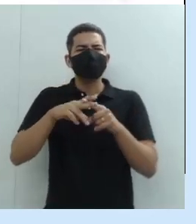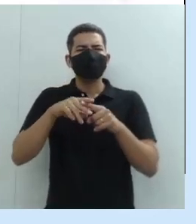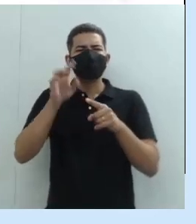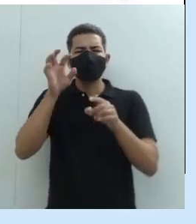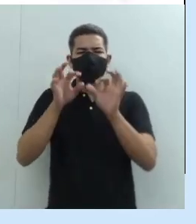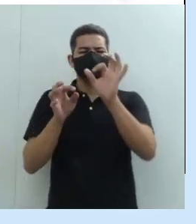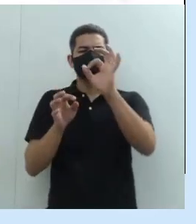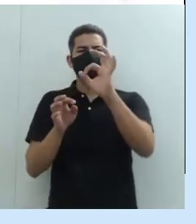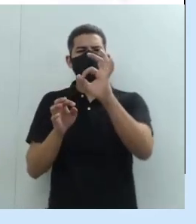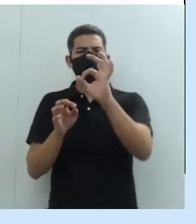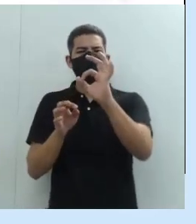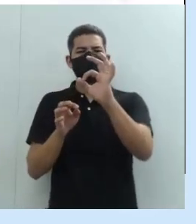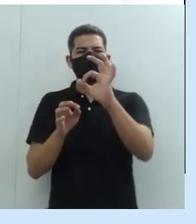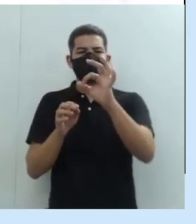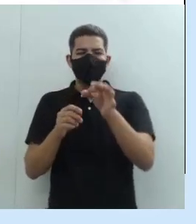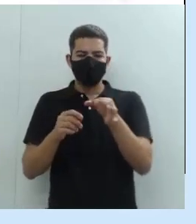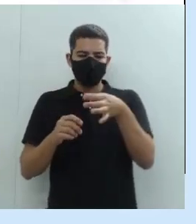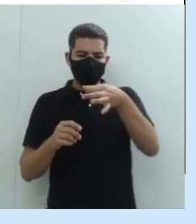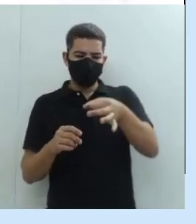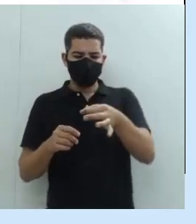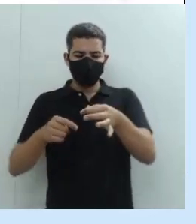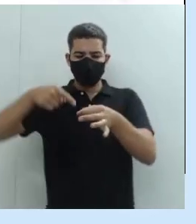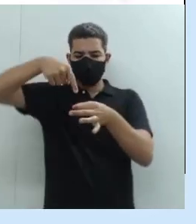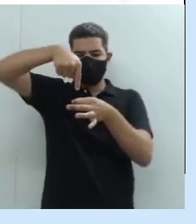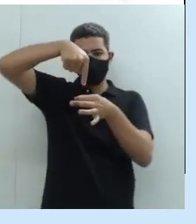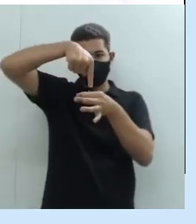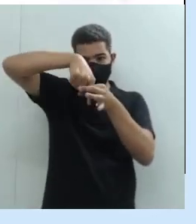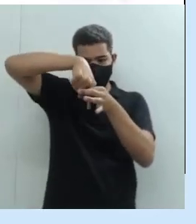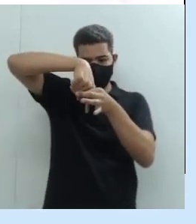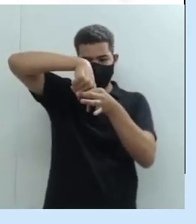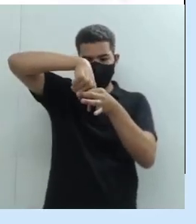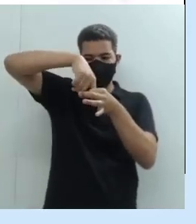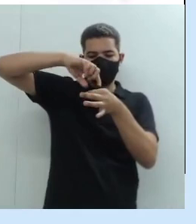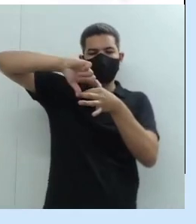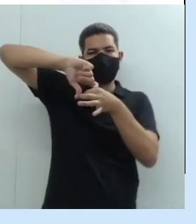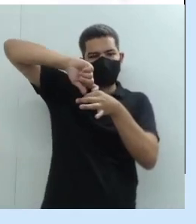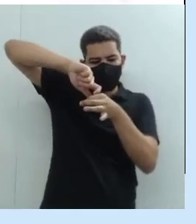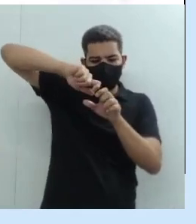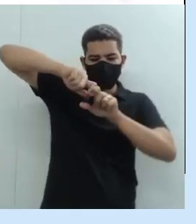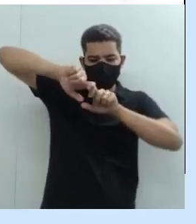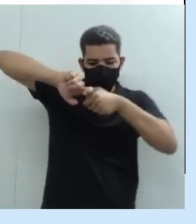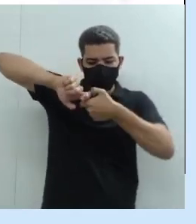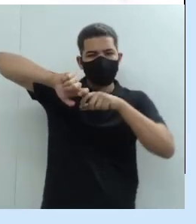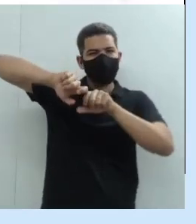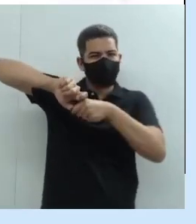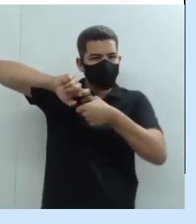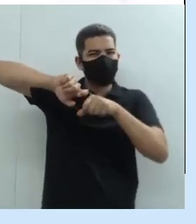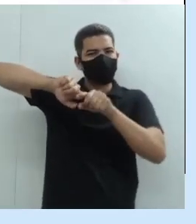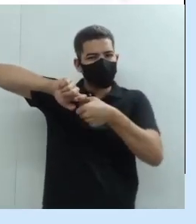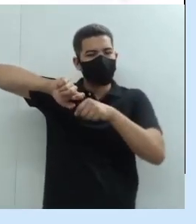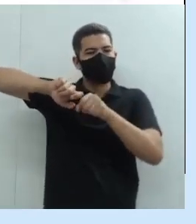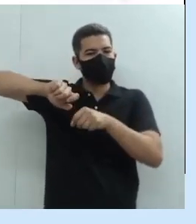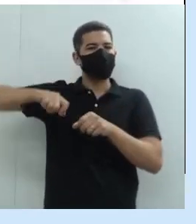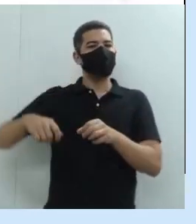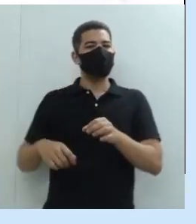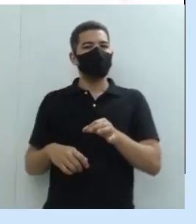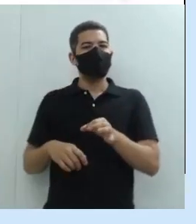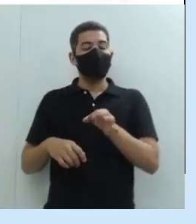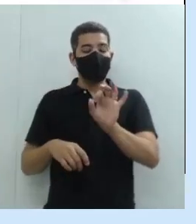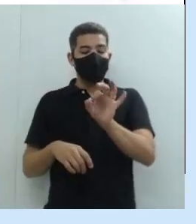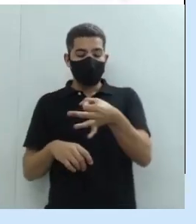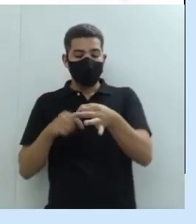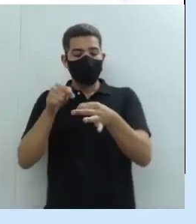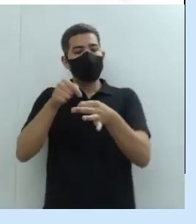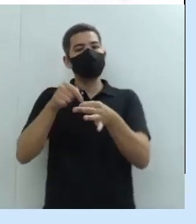né? Ou seja, um objeto para ele poder fazer o que ele estava fazendo com o caminhão. Só que o filho não sabia, talvez, o